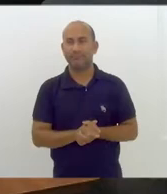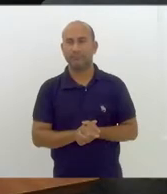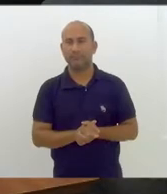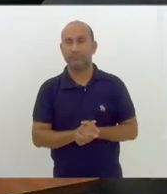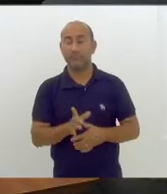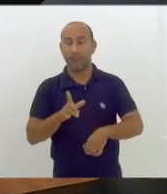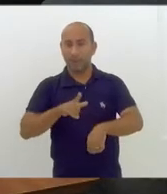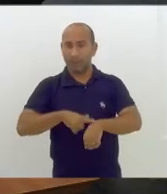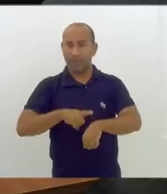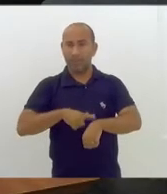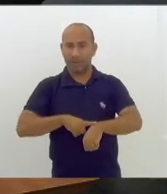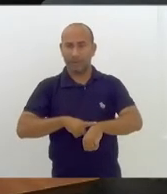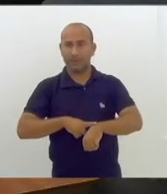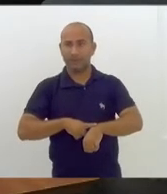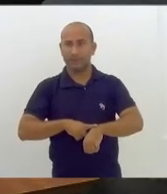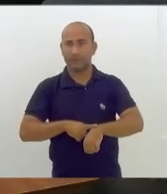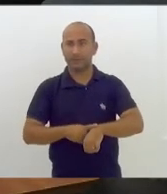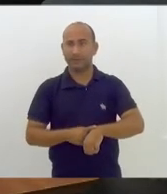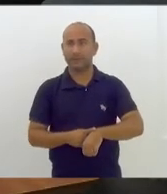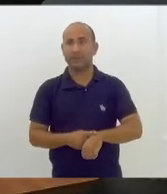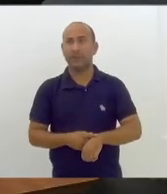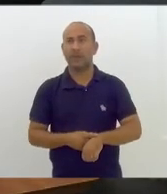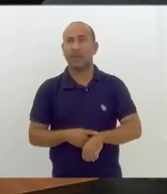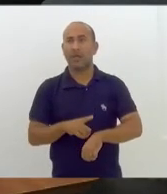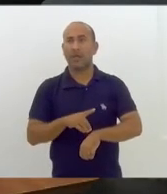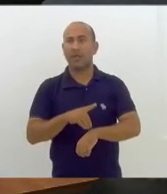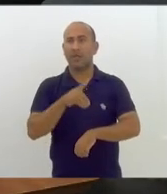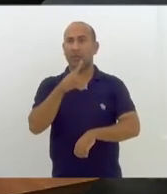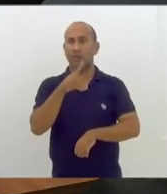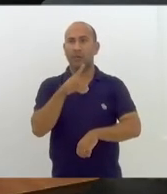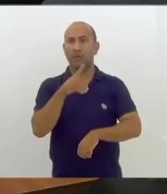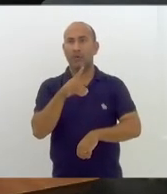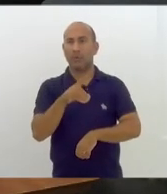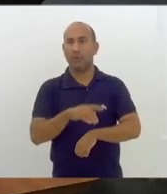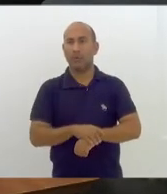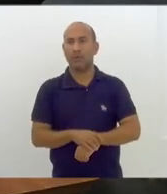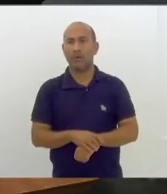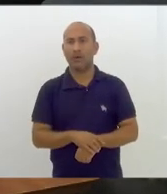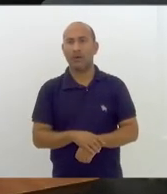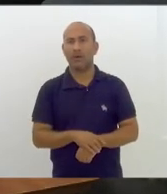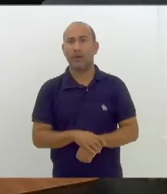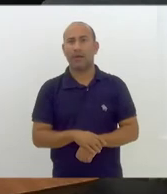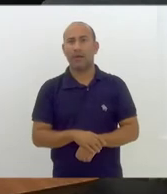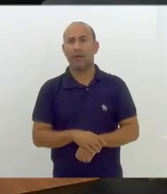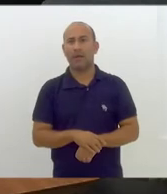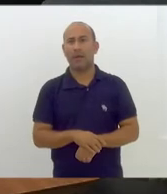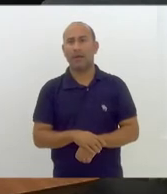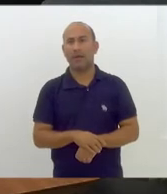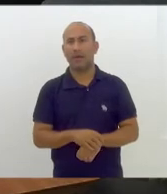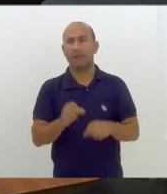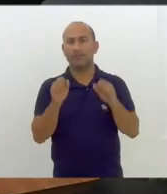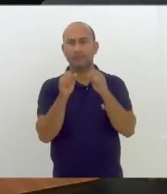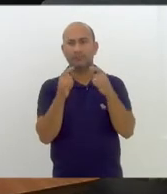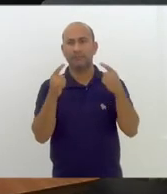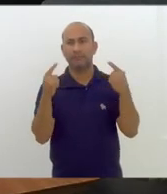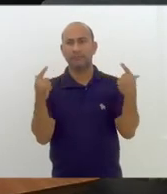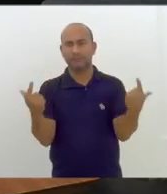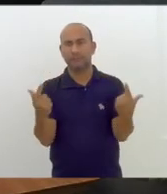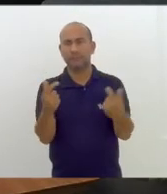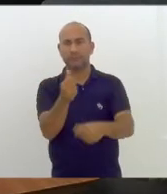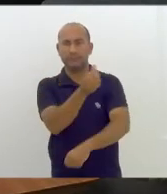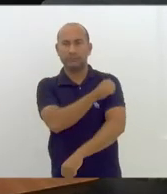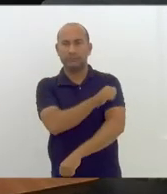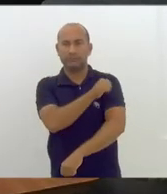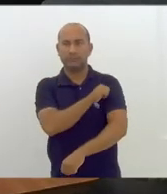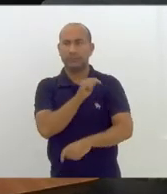Nesse momento, ouviremos o Dr. Sérgio Pimentel, Procurador-Geral da Assembleia Legislativa do Rio de Janeiro, representando